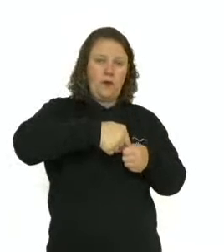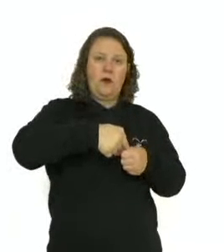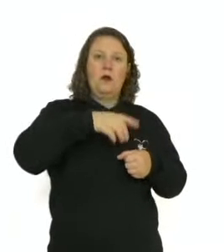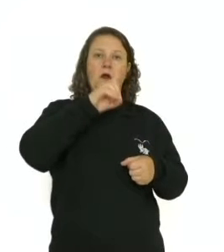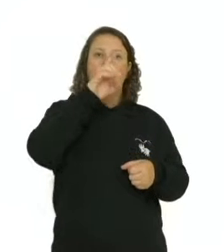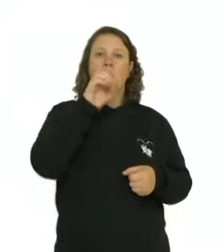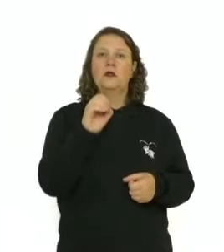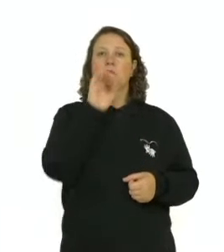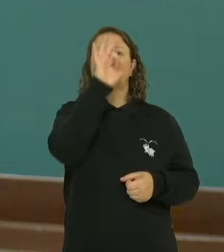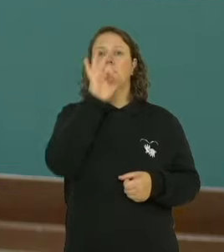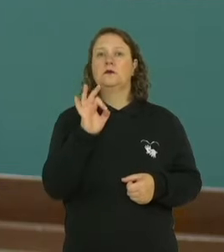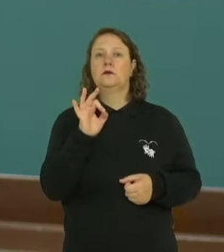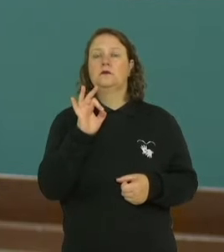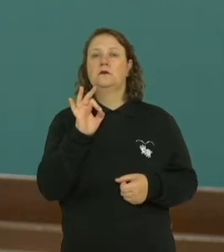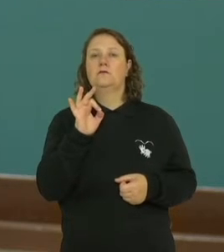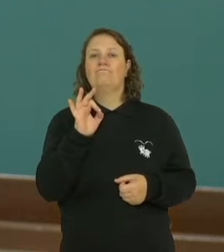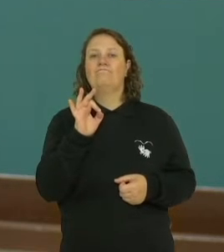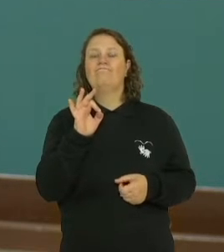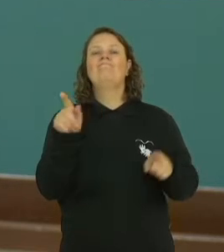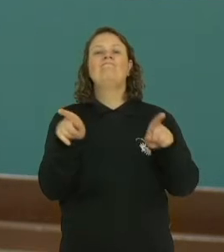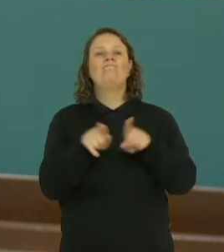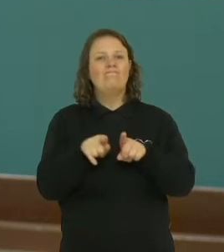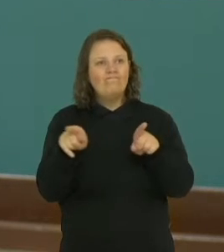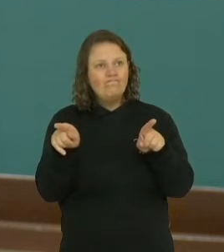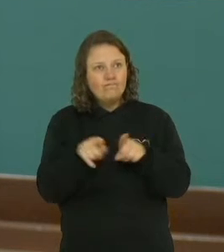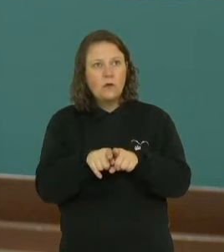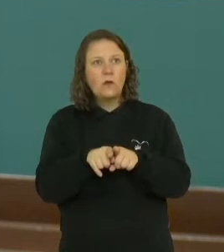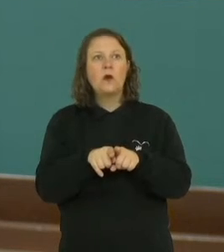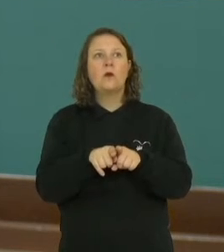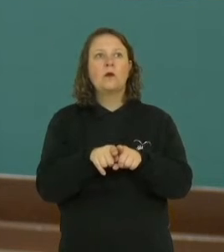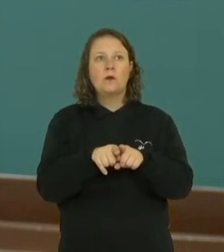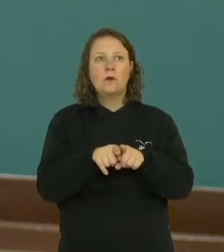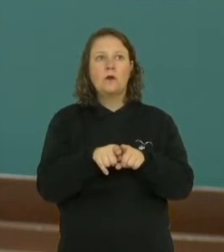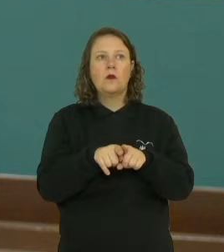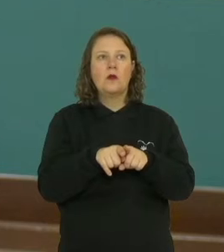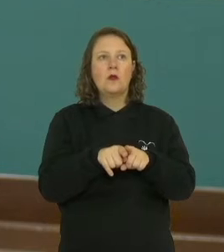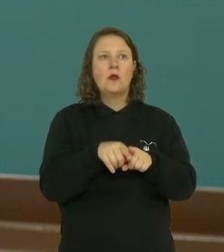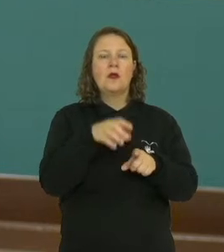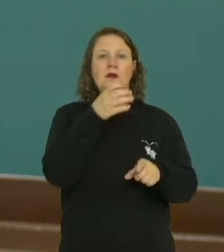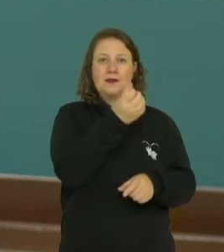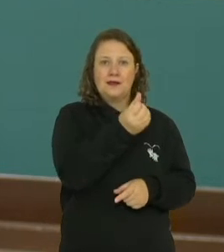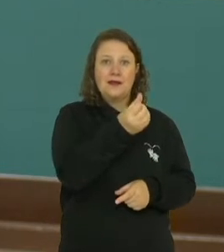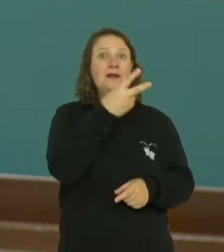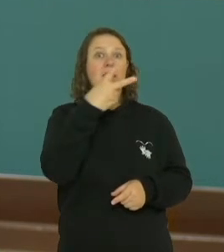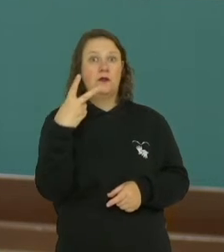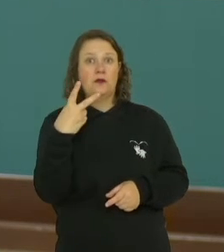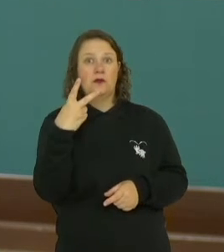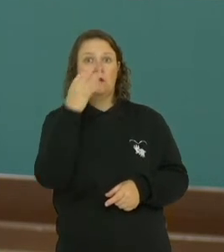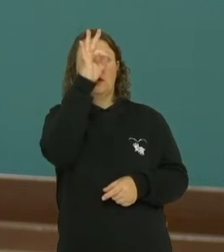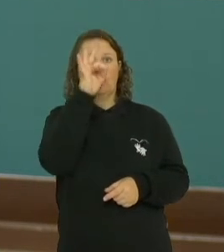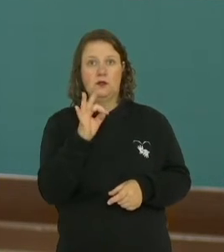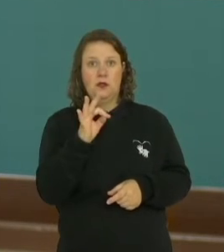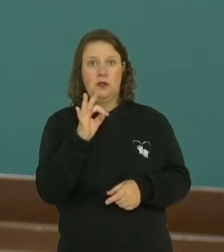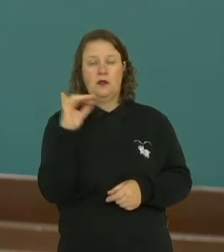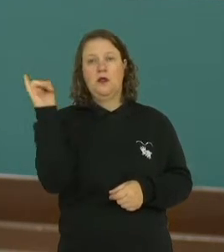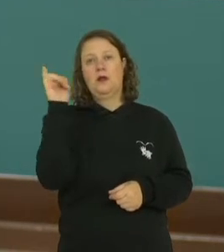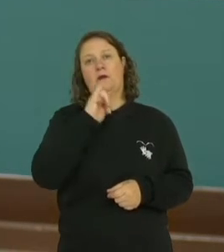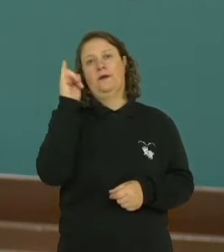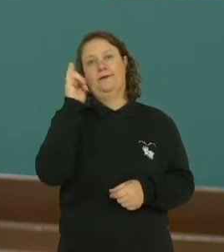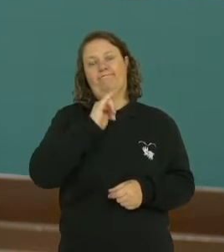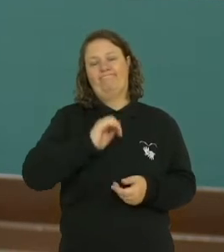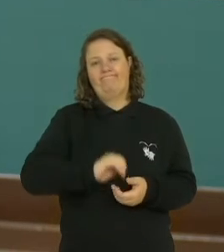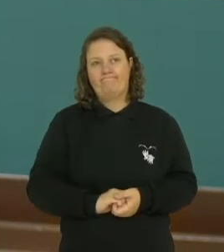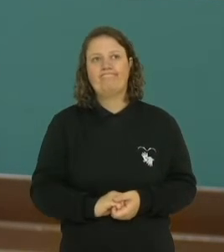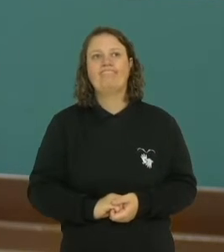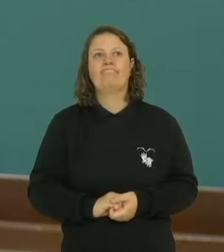é imposto? Isso mesmo, se você pagou R$100 para abastecer o carro, R$62 era de imposto que